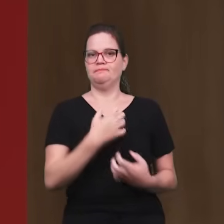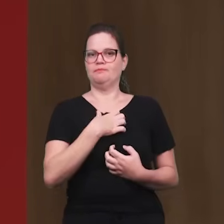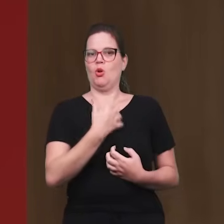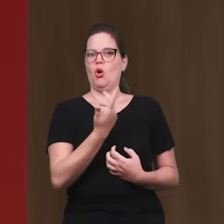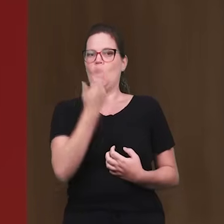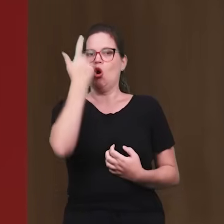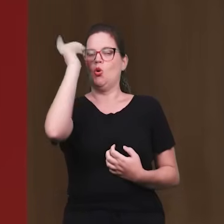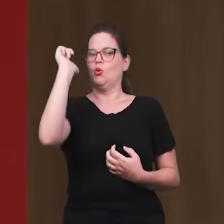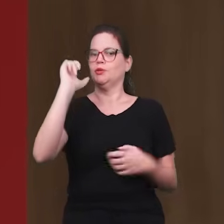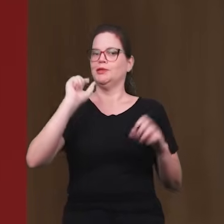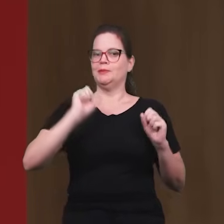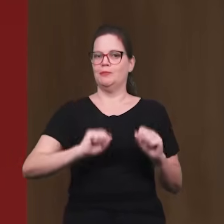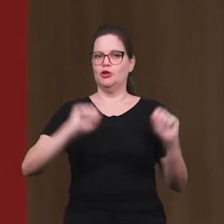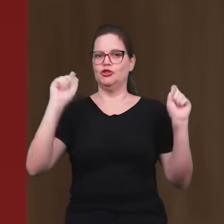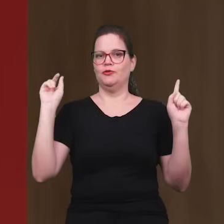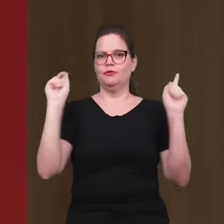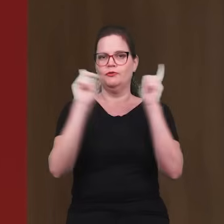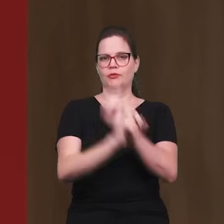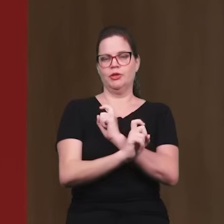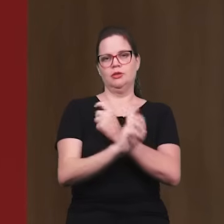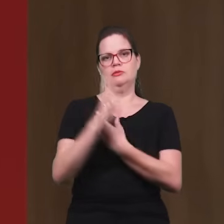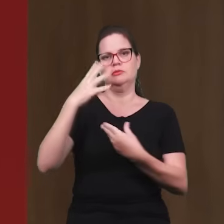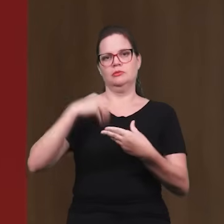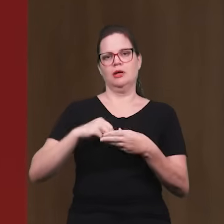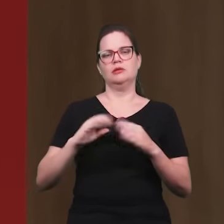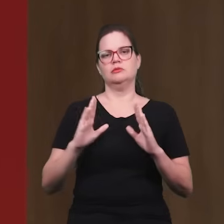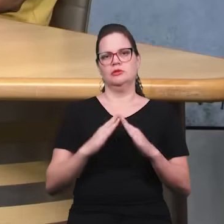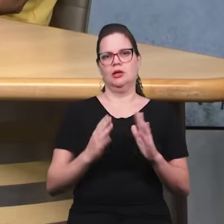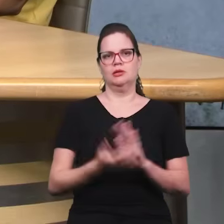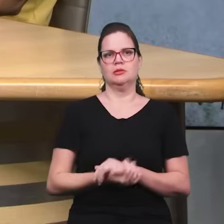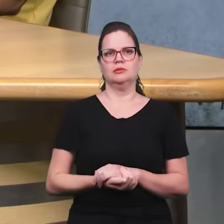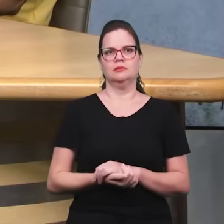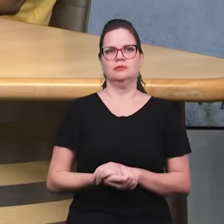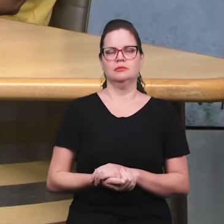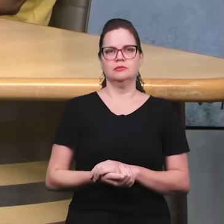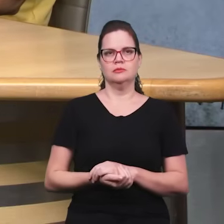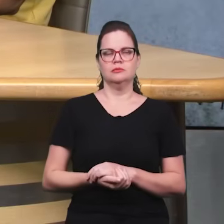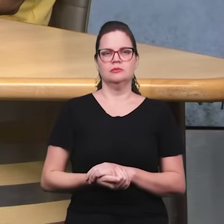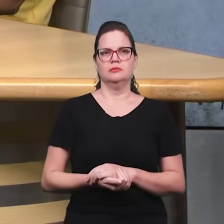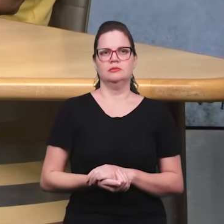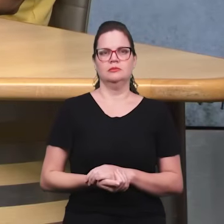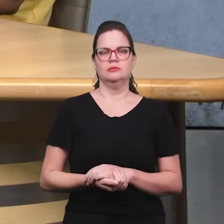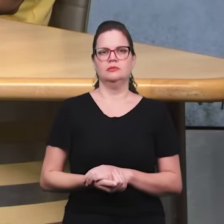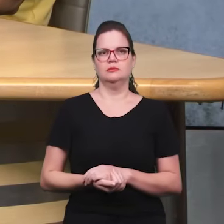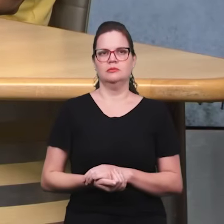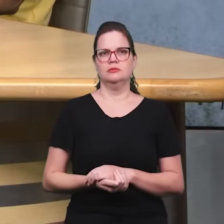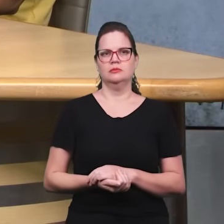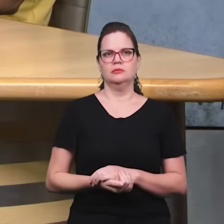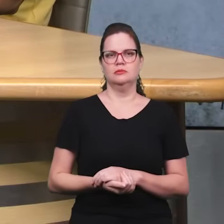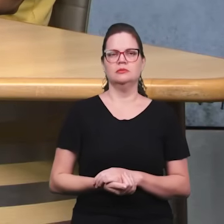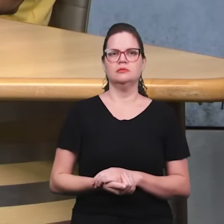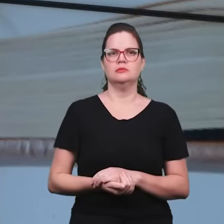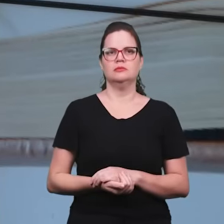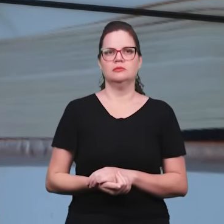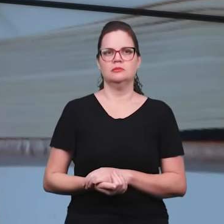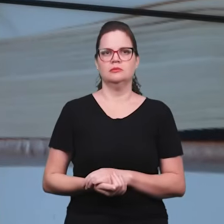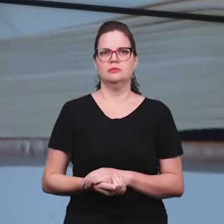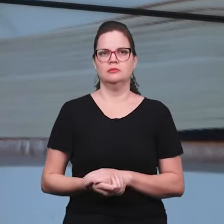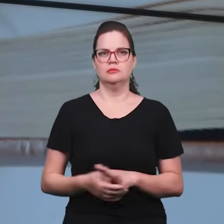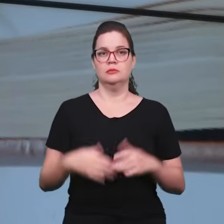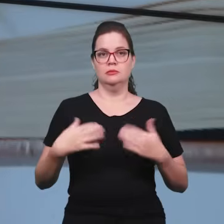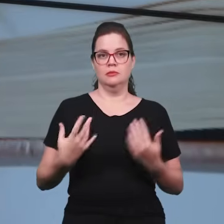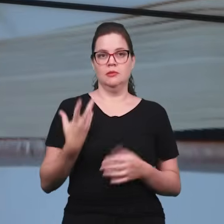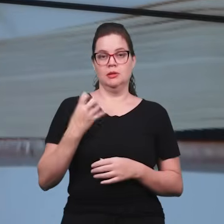trazer dificuldades para a convivência diária. Isso é uma questão assim, que a mulher que